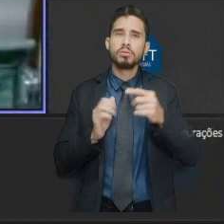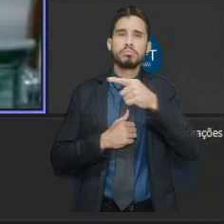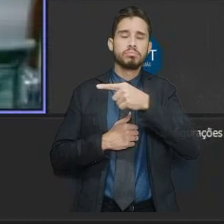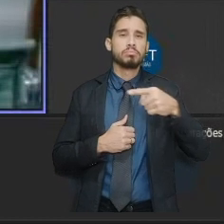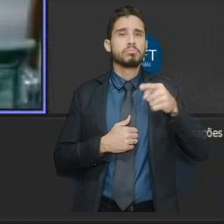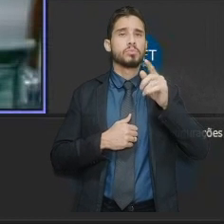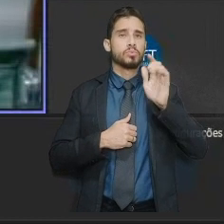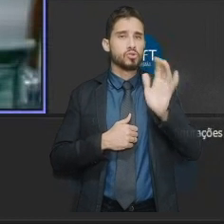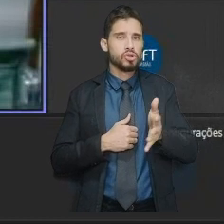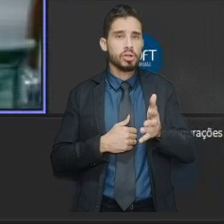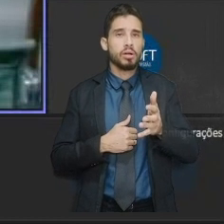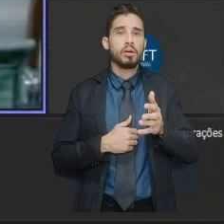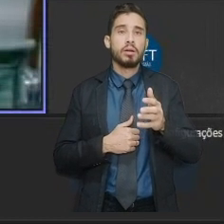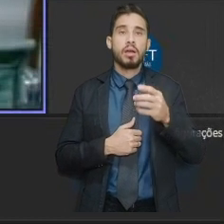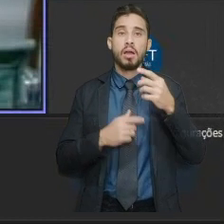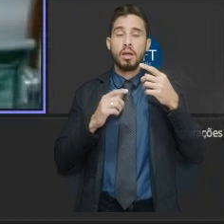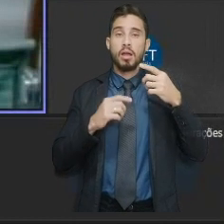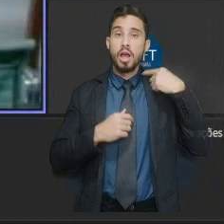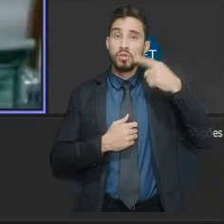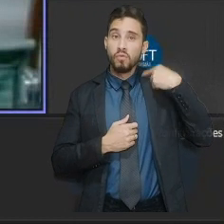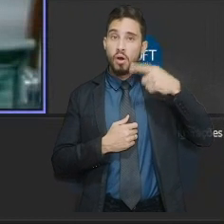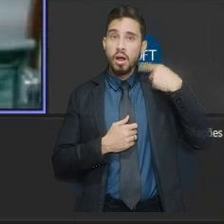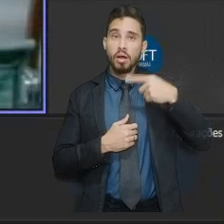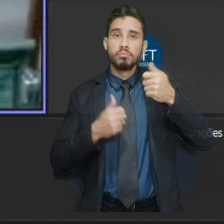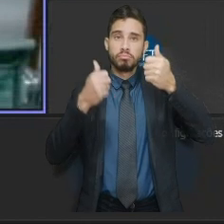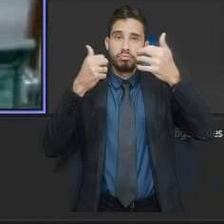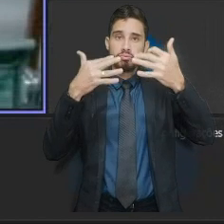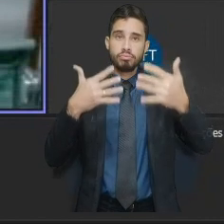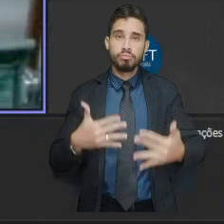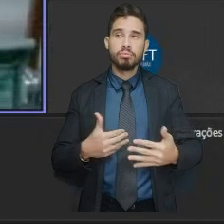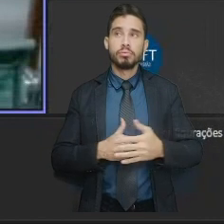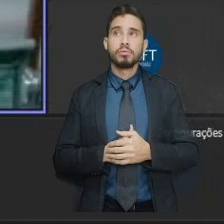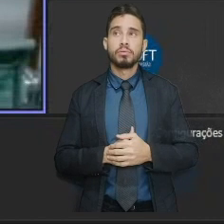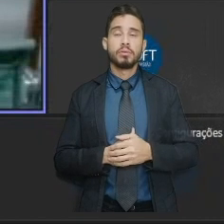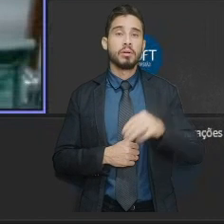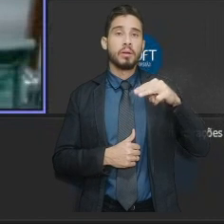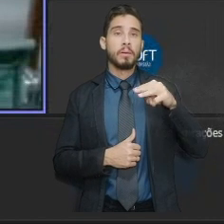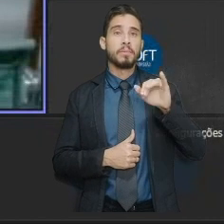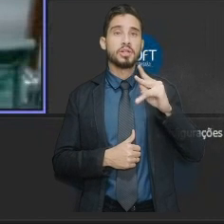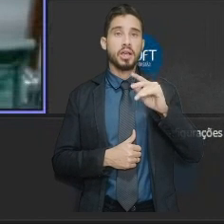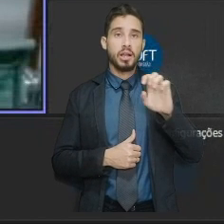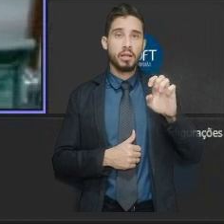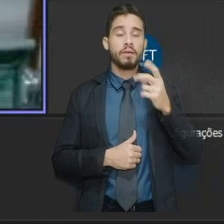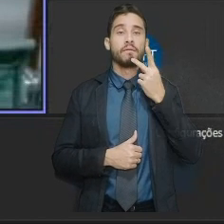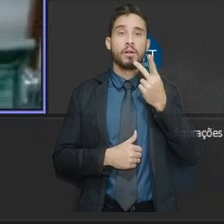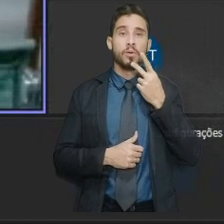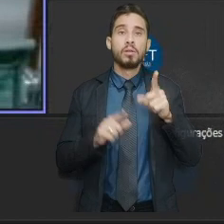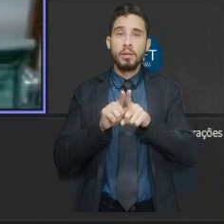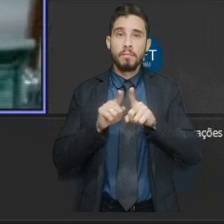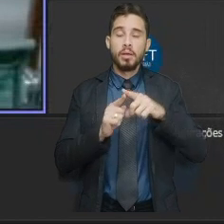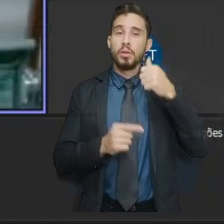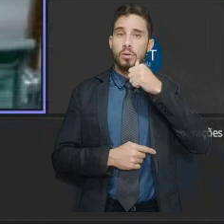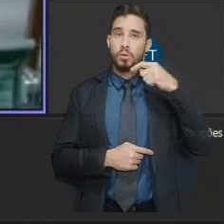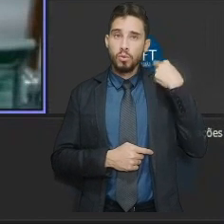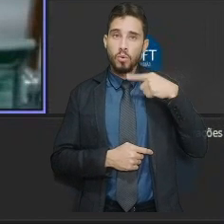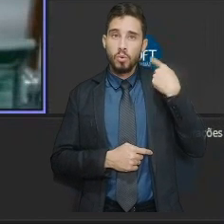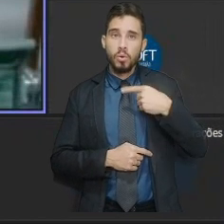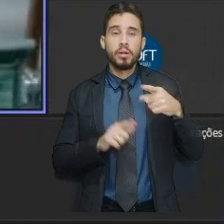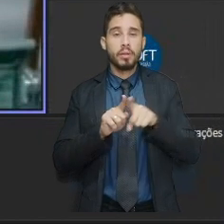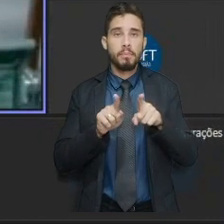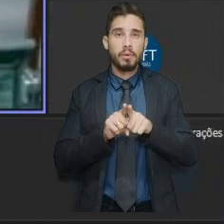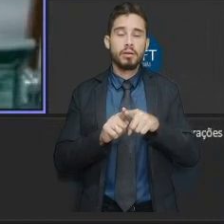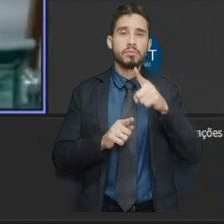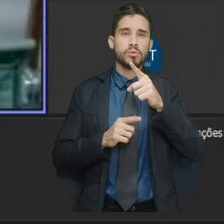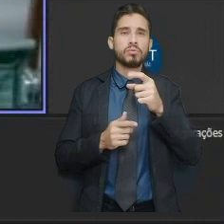analiso todas essas questões que foram colocadas pela ilustre advogada. Aliás, já recebi, não a